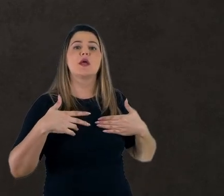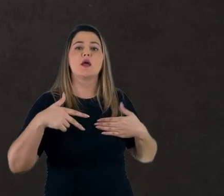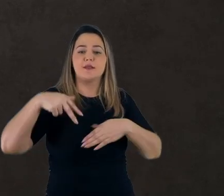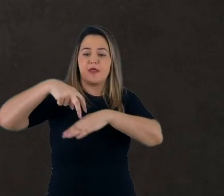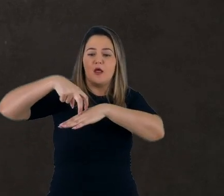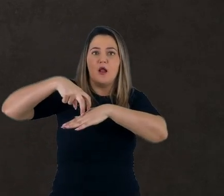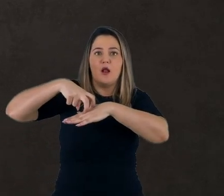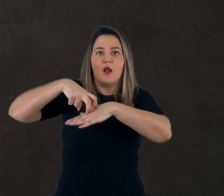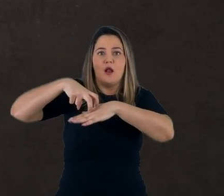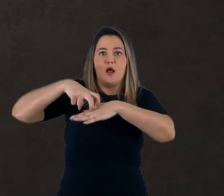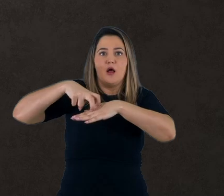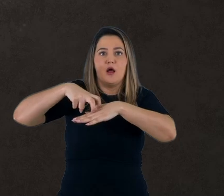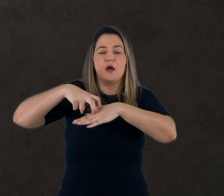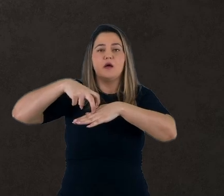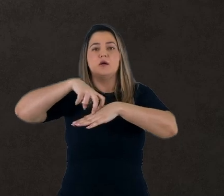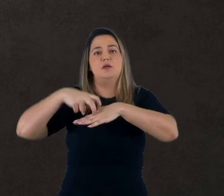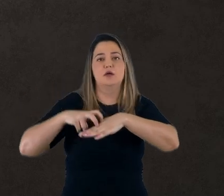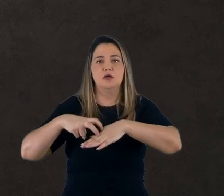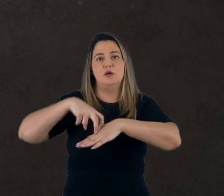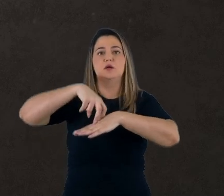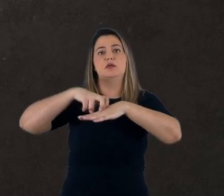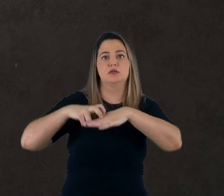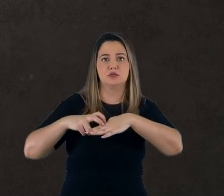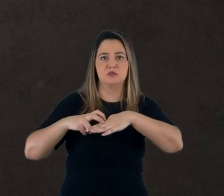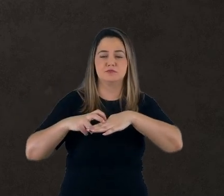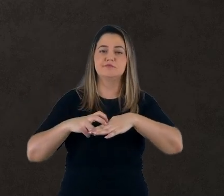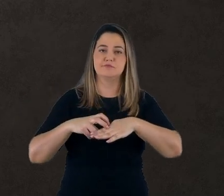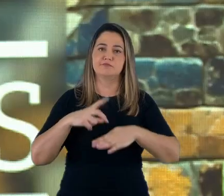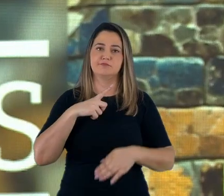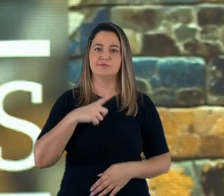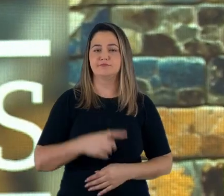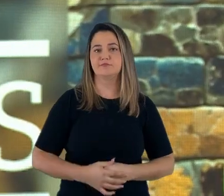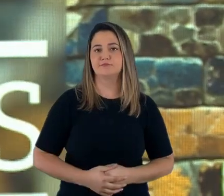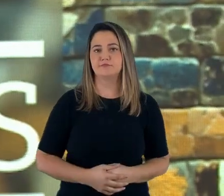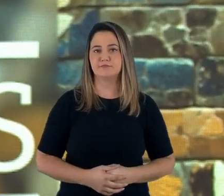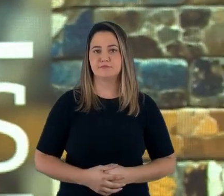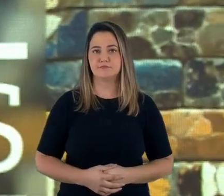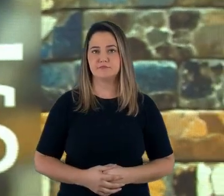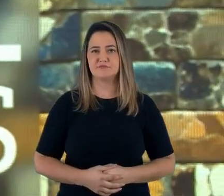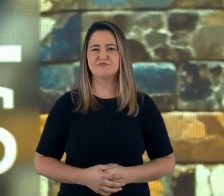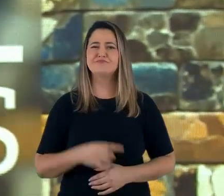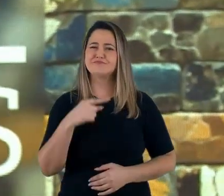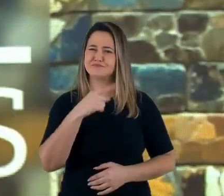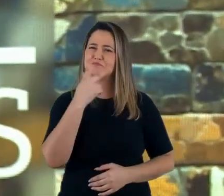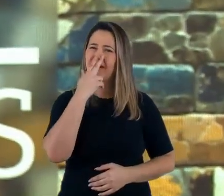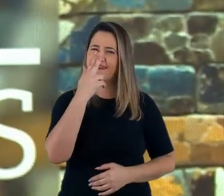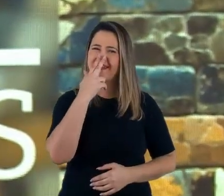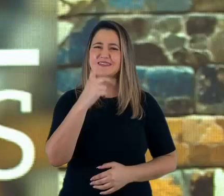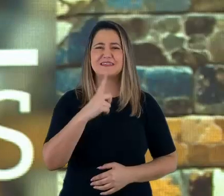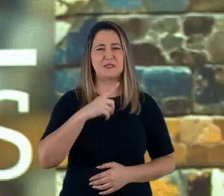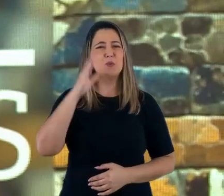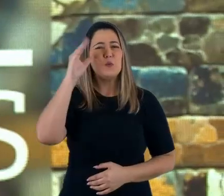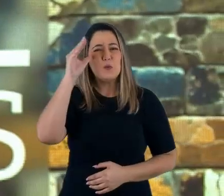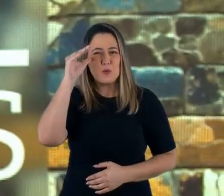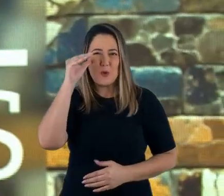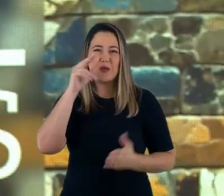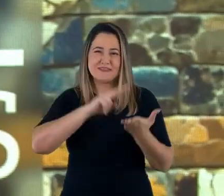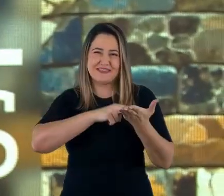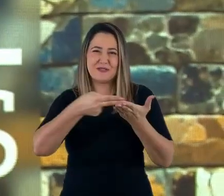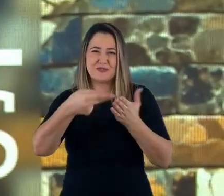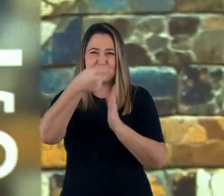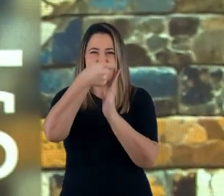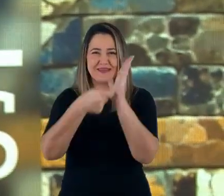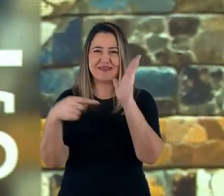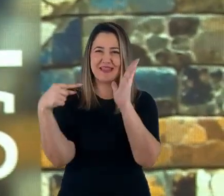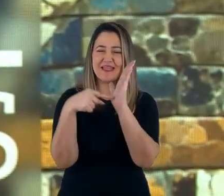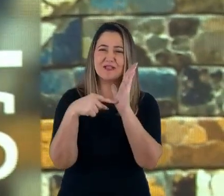as suas pernas vacilaram. Daniel 5, verso 8. Aqui tem uma coisa curiosa e até certo ponto engraçada,